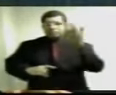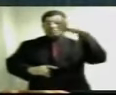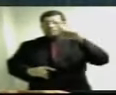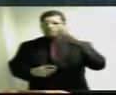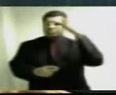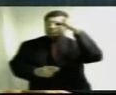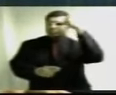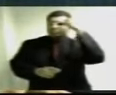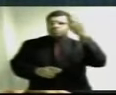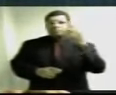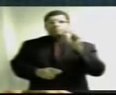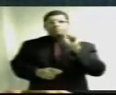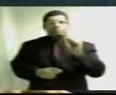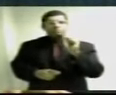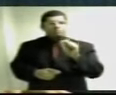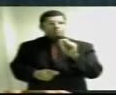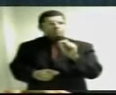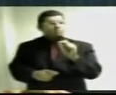outra reflexão.